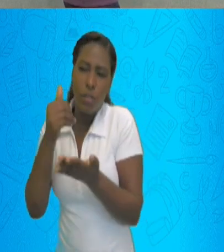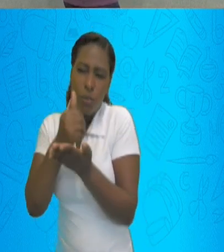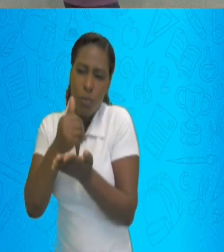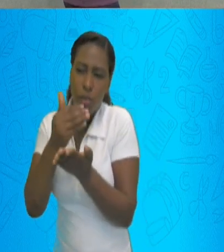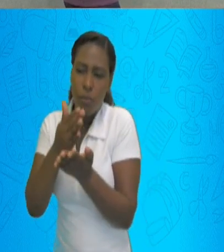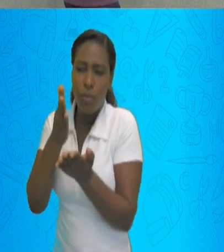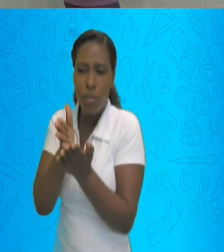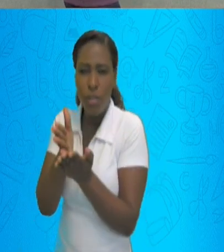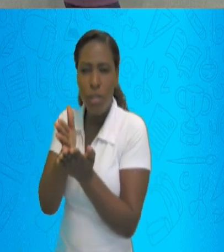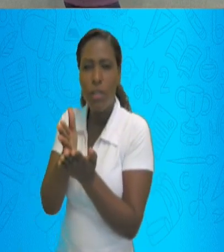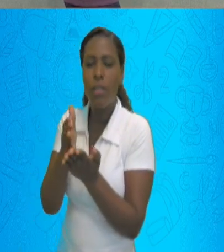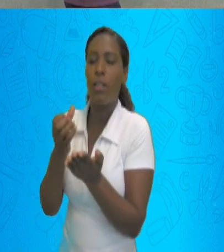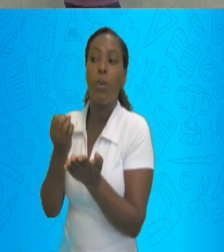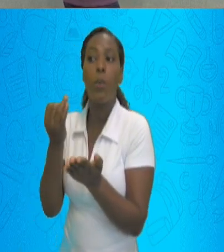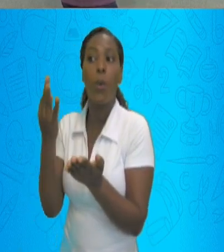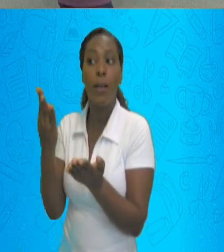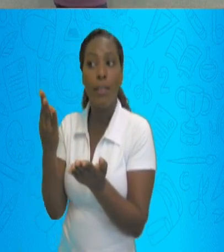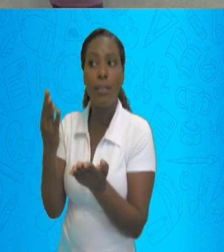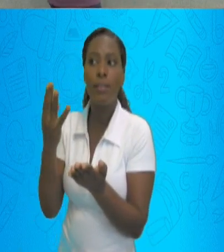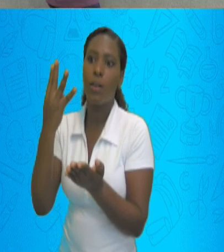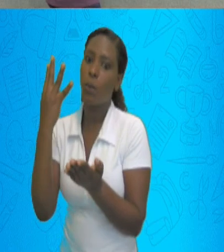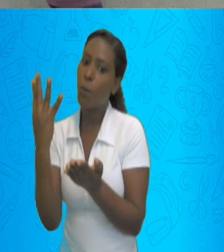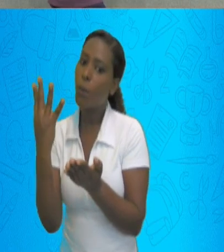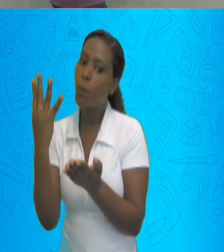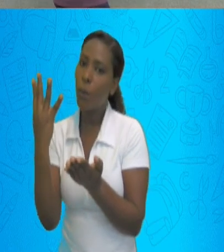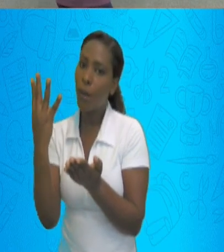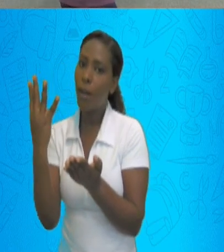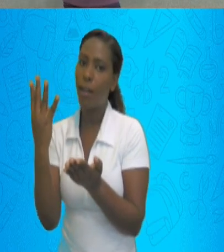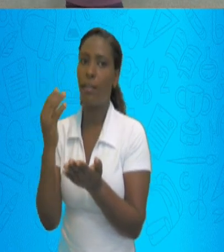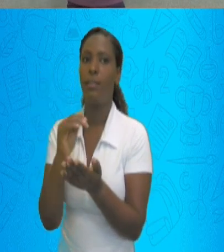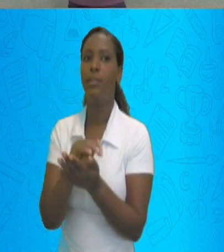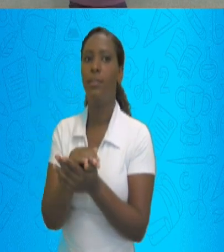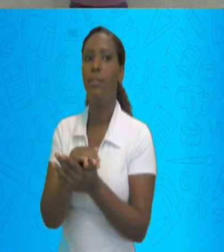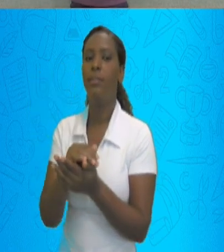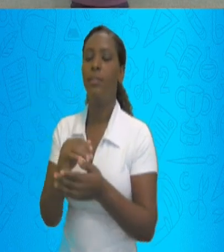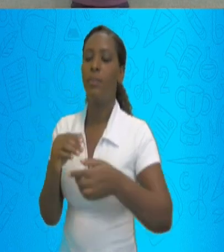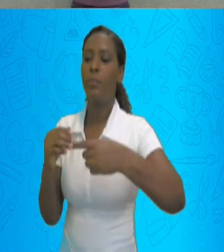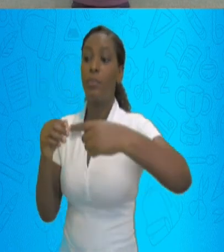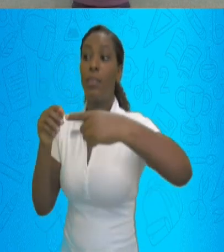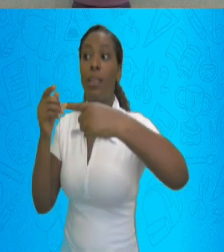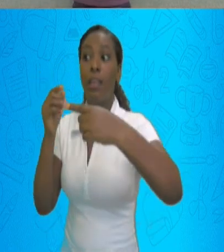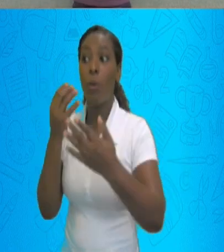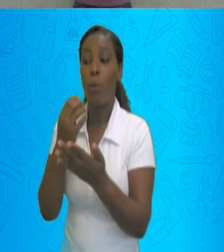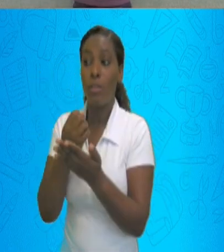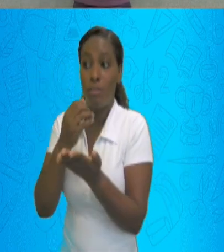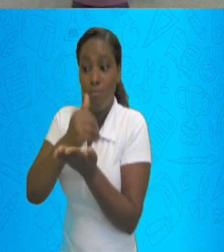1, 2, 3, 4 partes. Então, denominador.